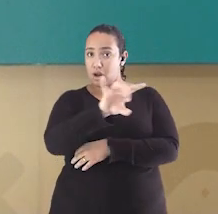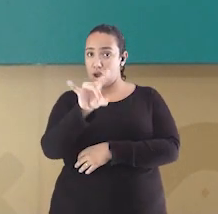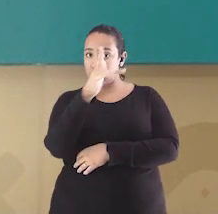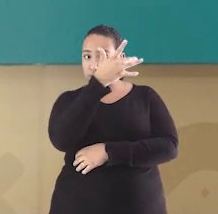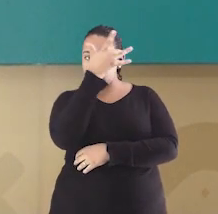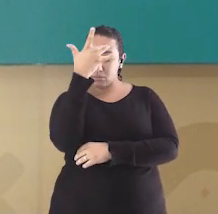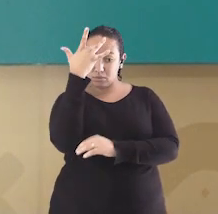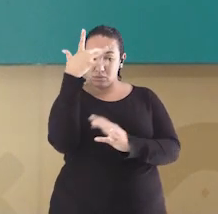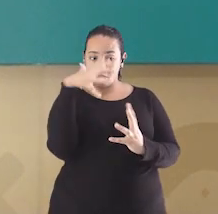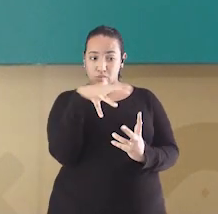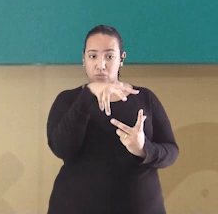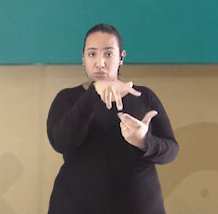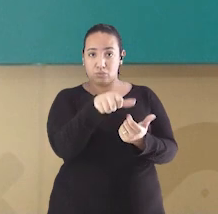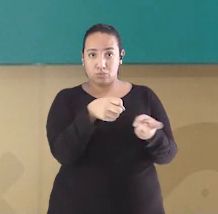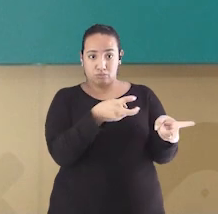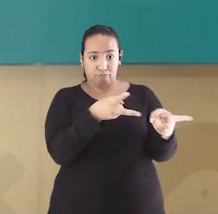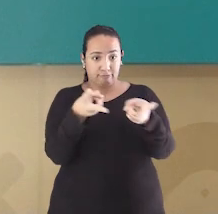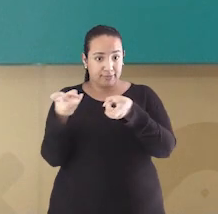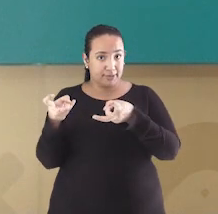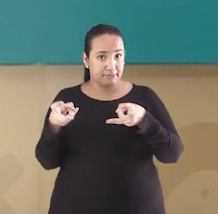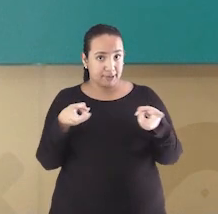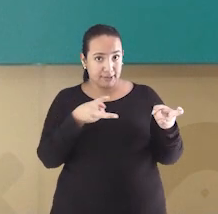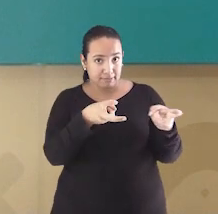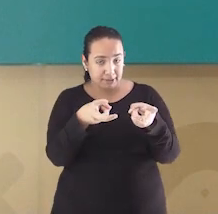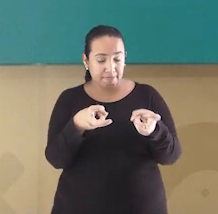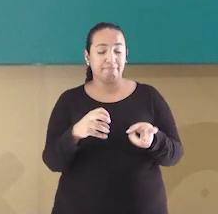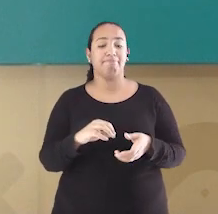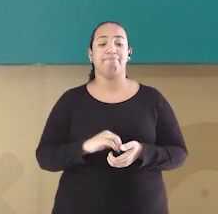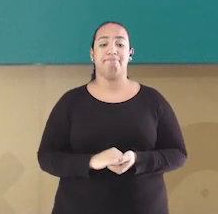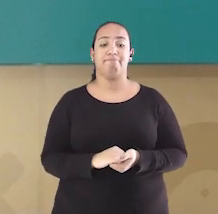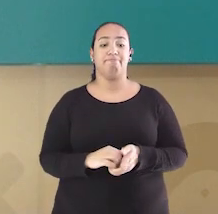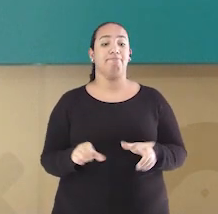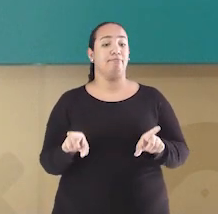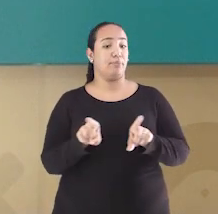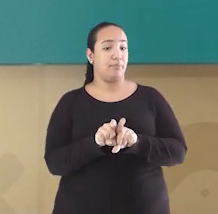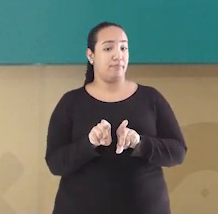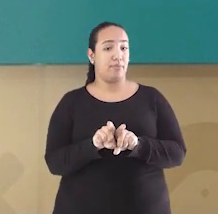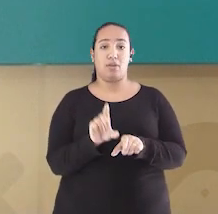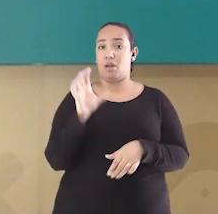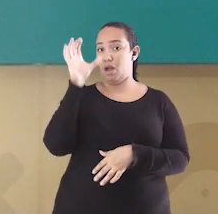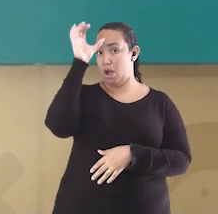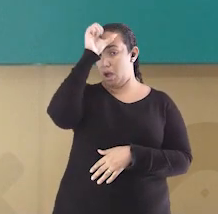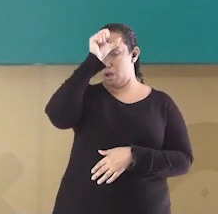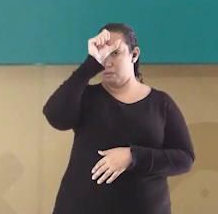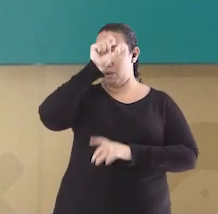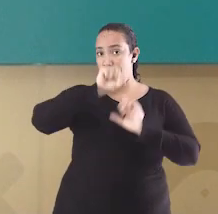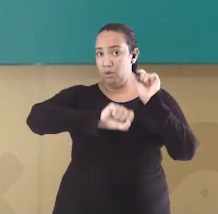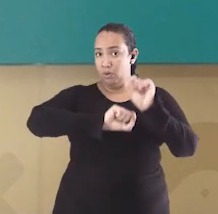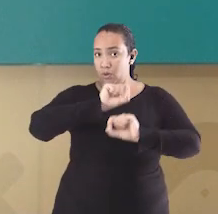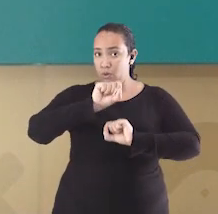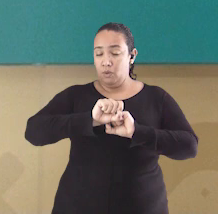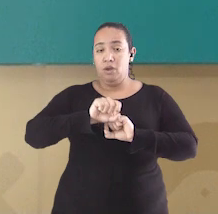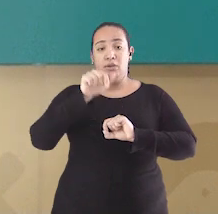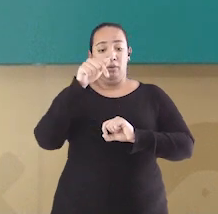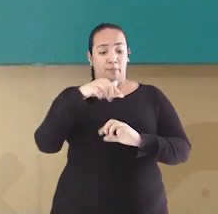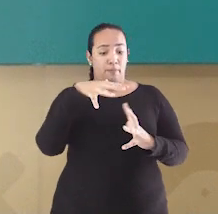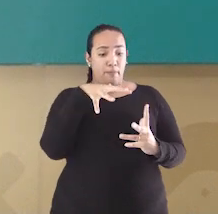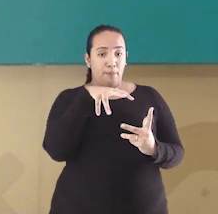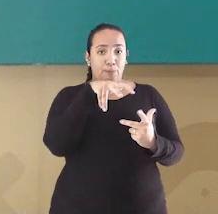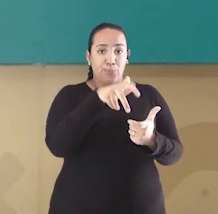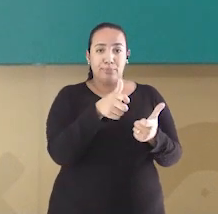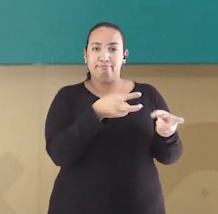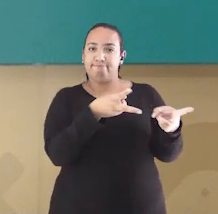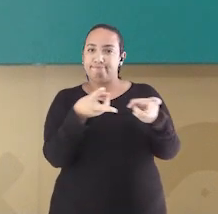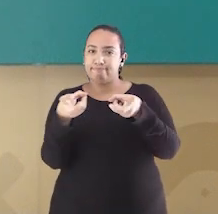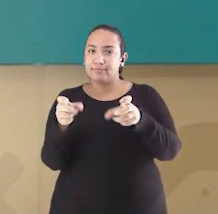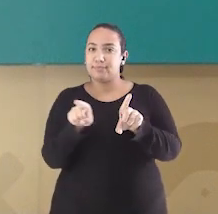pode falar de cosmovisões no plural. Nós aprendemos também que esses modos de ver e de